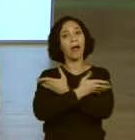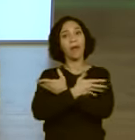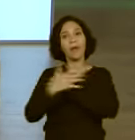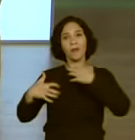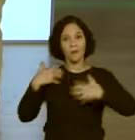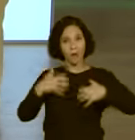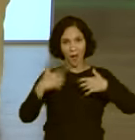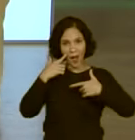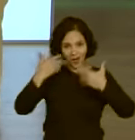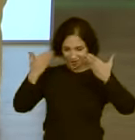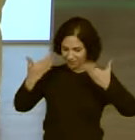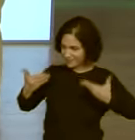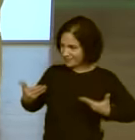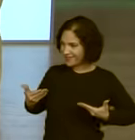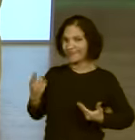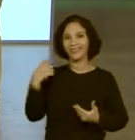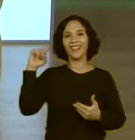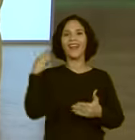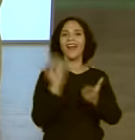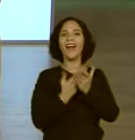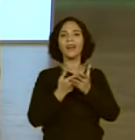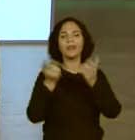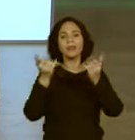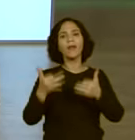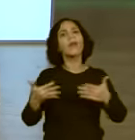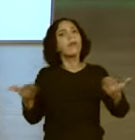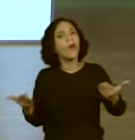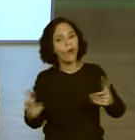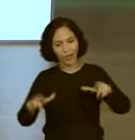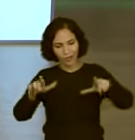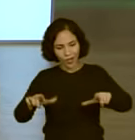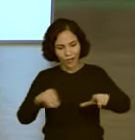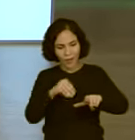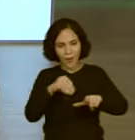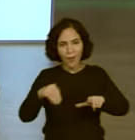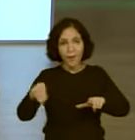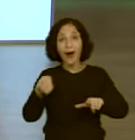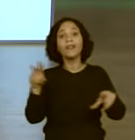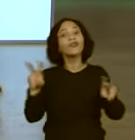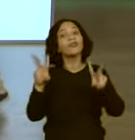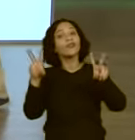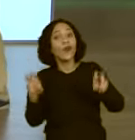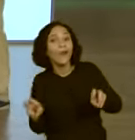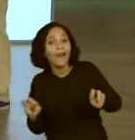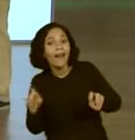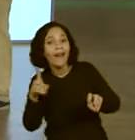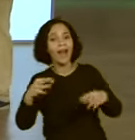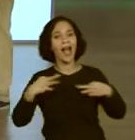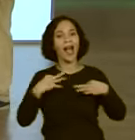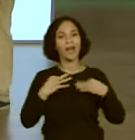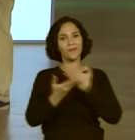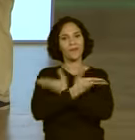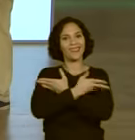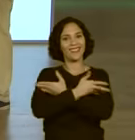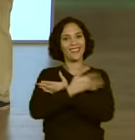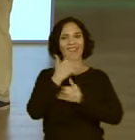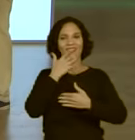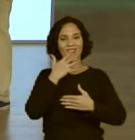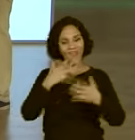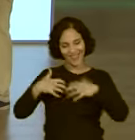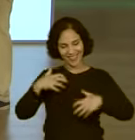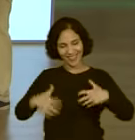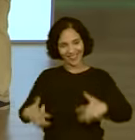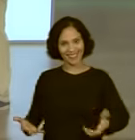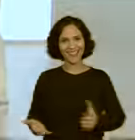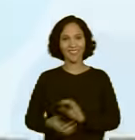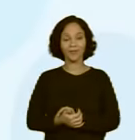camisas floridas, Isso, né? então, tá Como vendo? você falou na última aula, Por né? que não um jogo de tabuleiro sobre camisas floridas? Olha só. Vamos para a